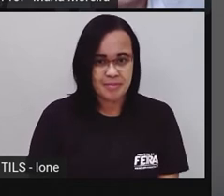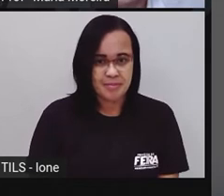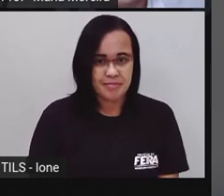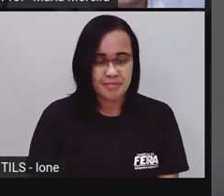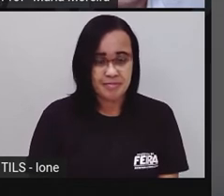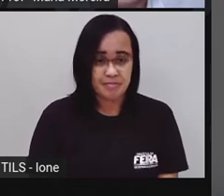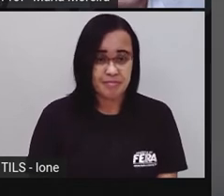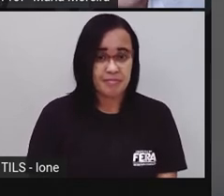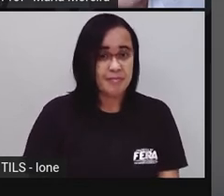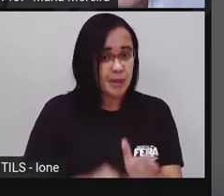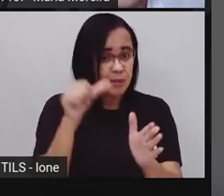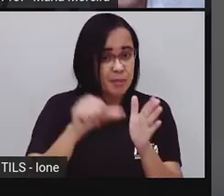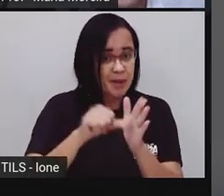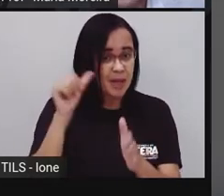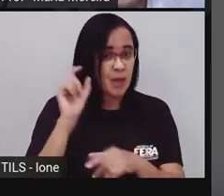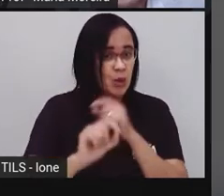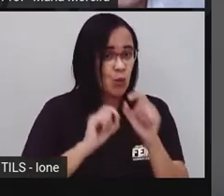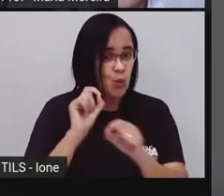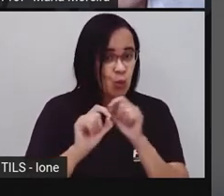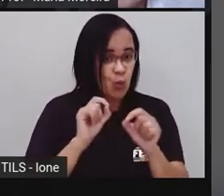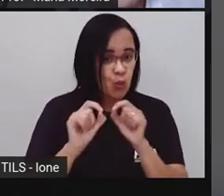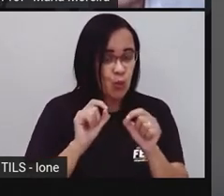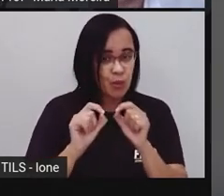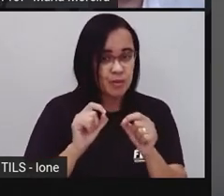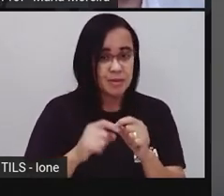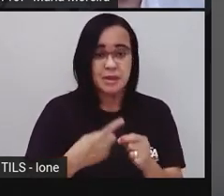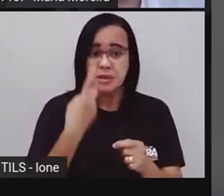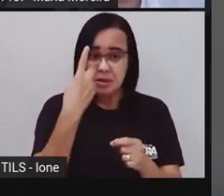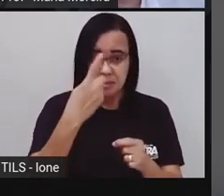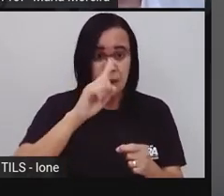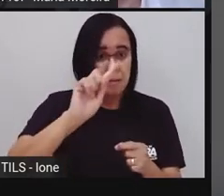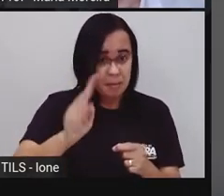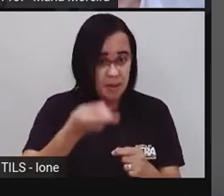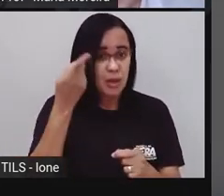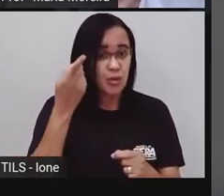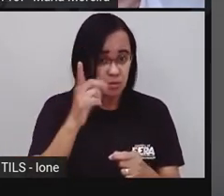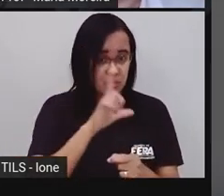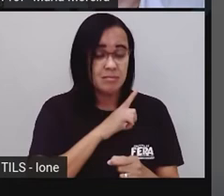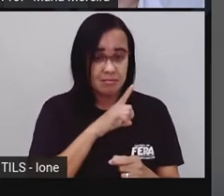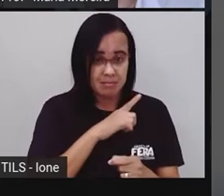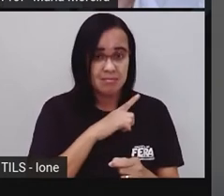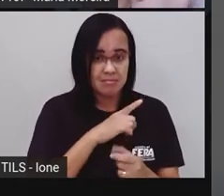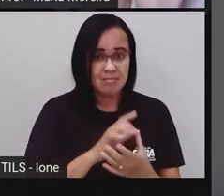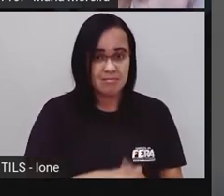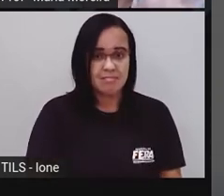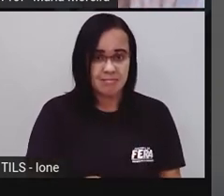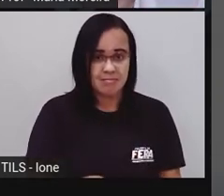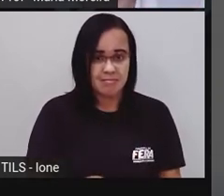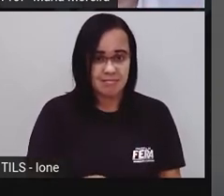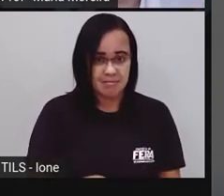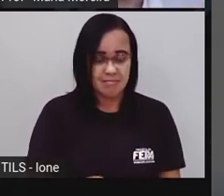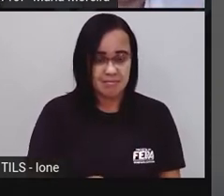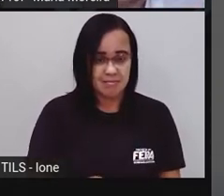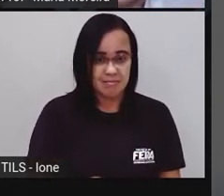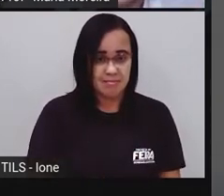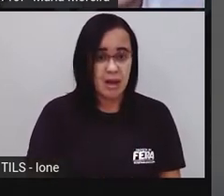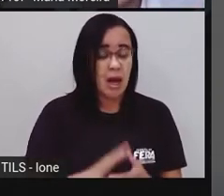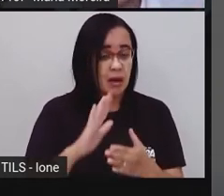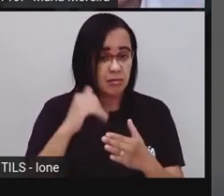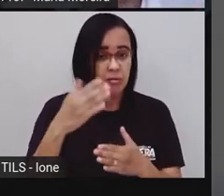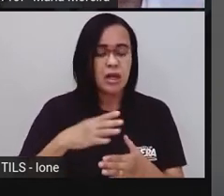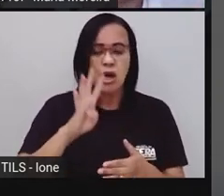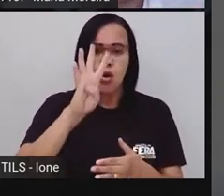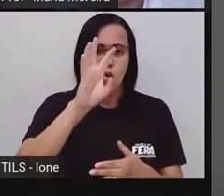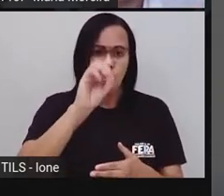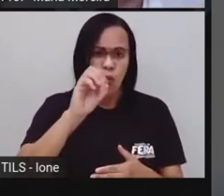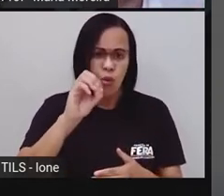primeiro o 11 mil né isso E aí fora isso ela tem quatro centenas